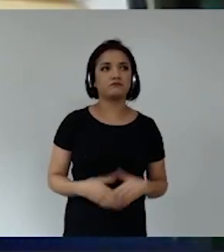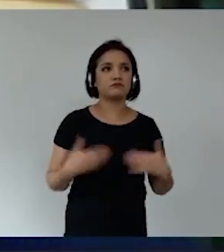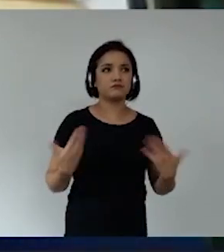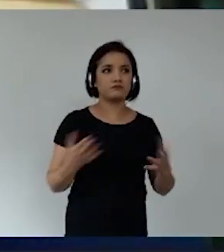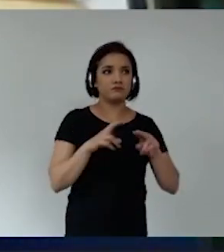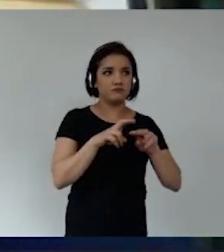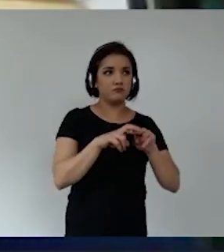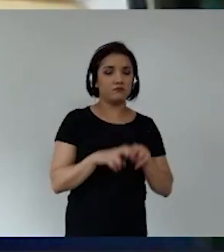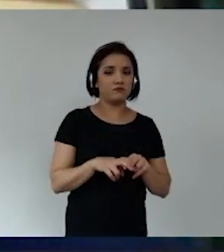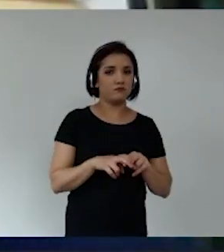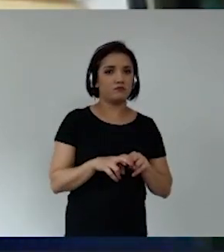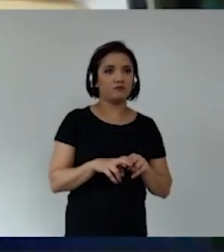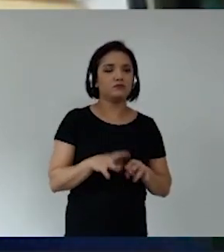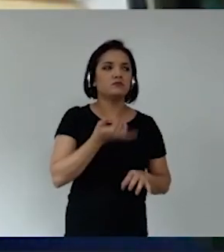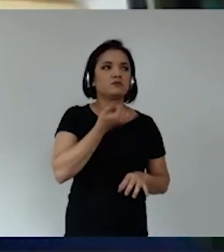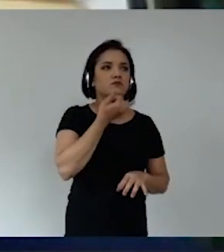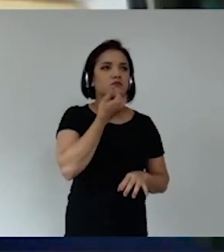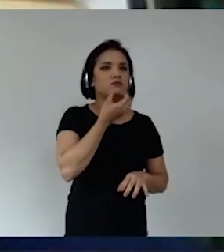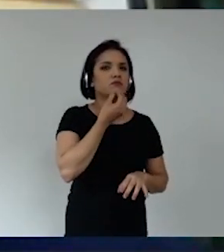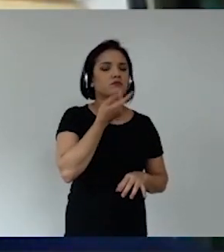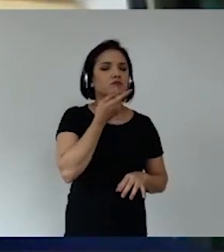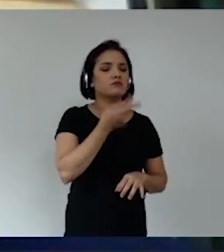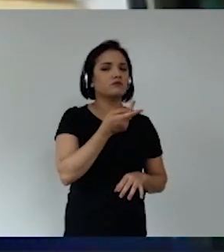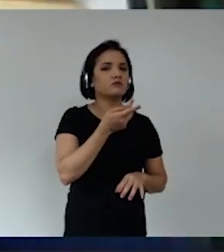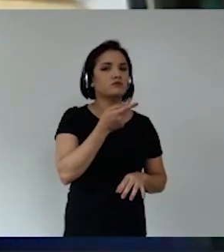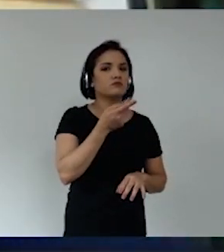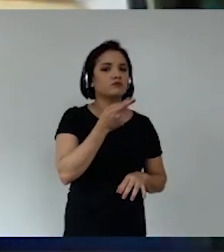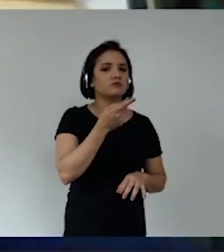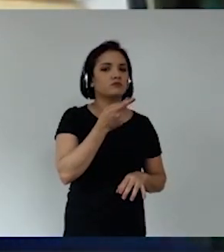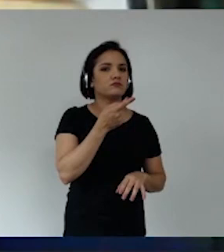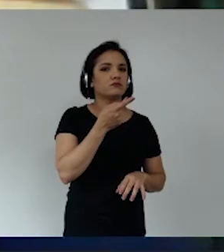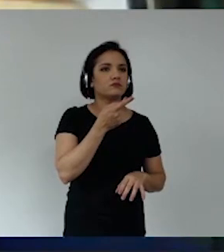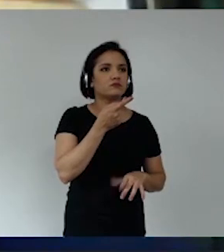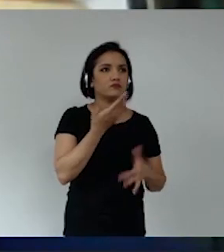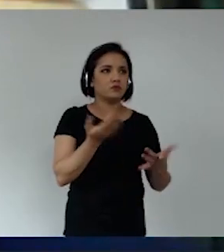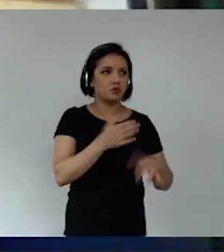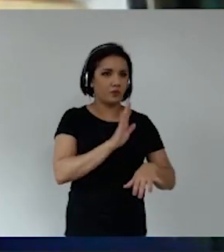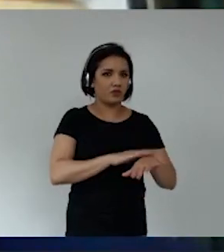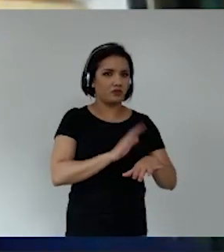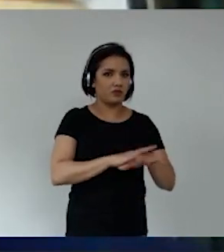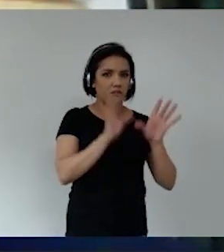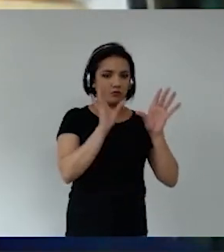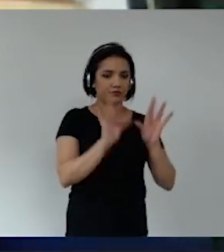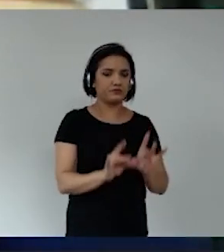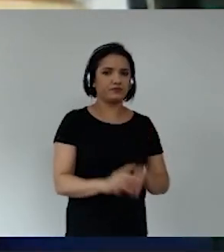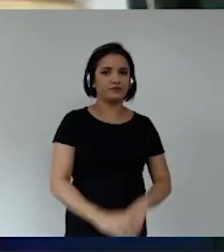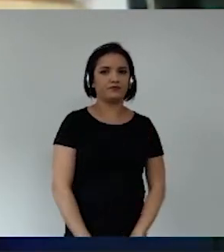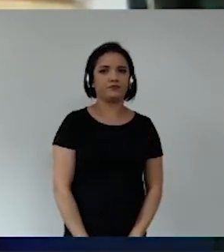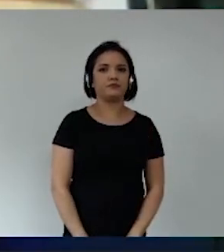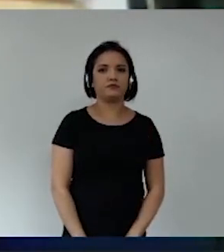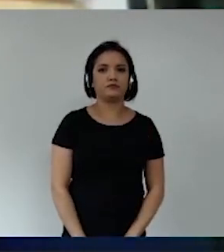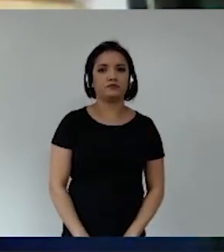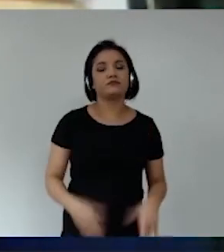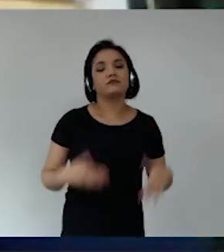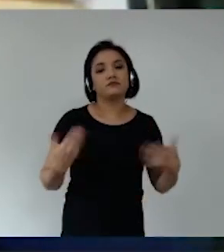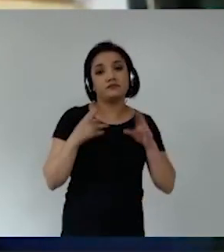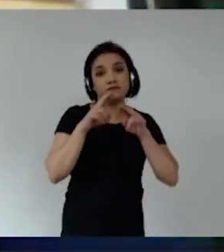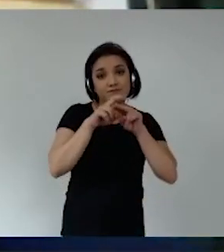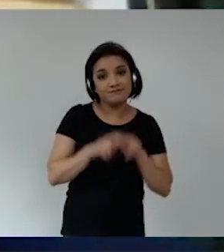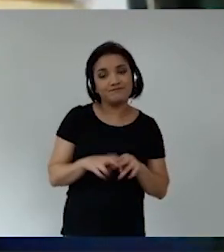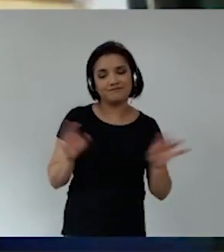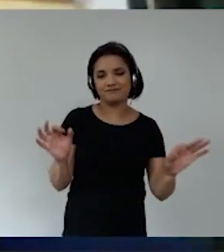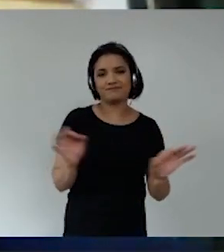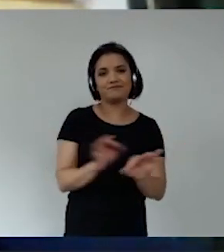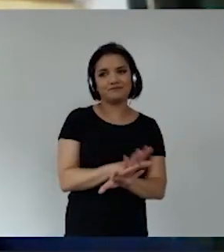isso, nós fortalecemos a consensualização. Encerrou o seu prazo. Bom, com isto, nós